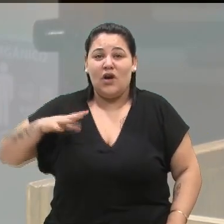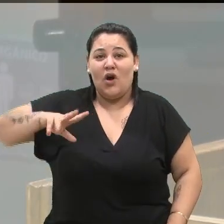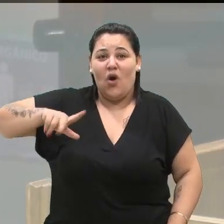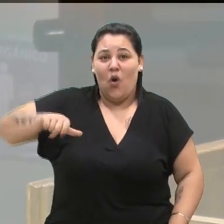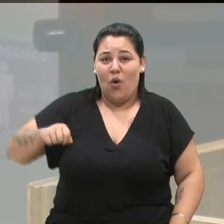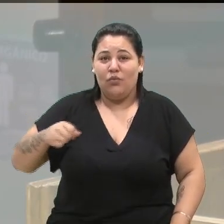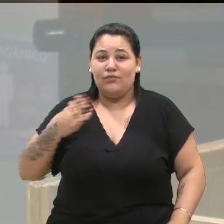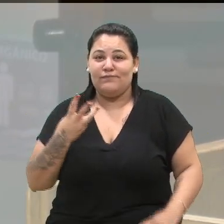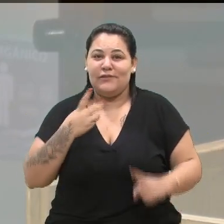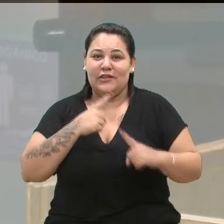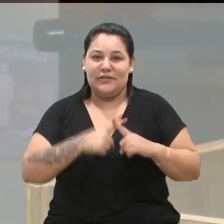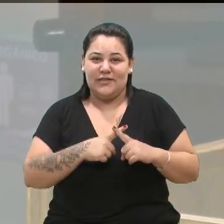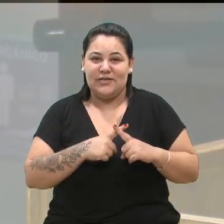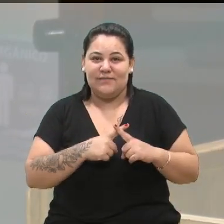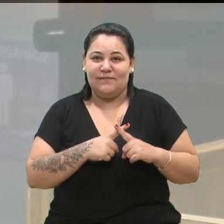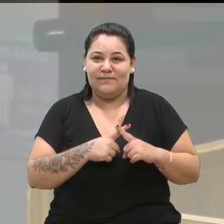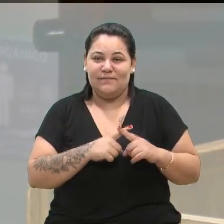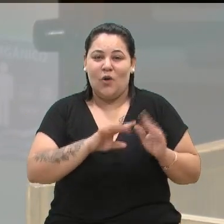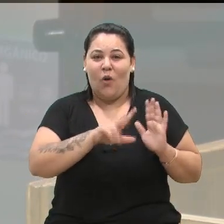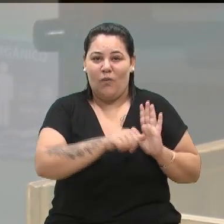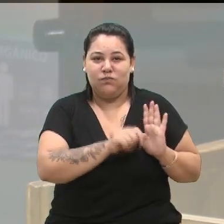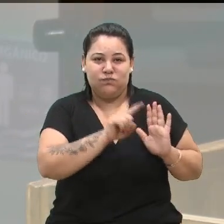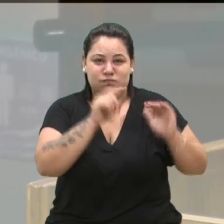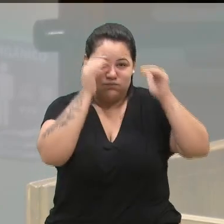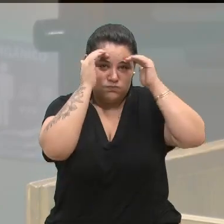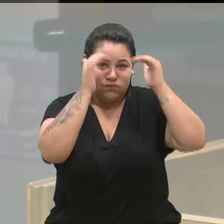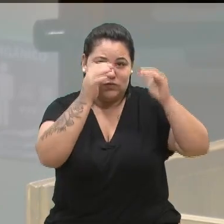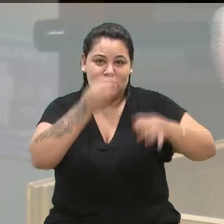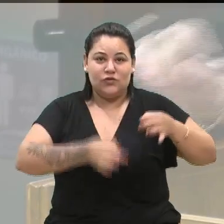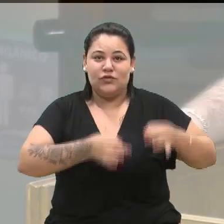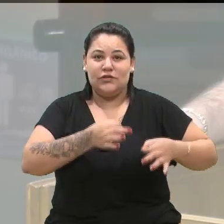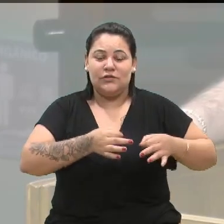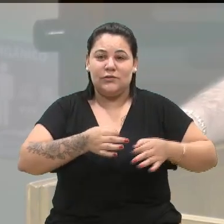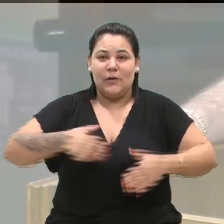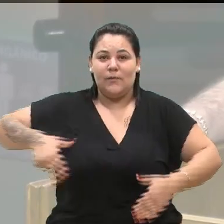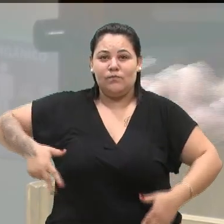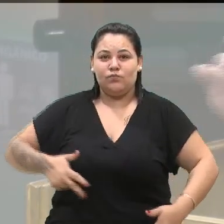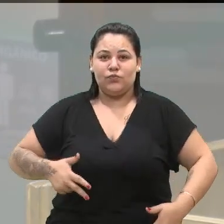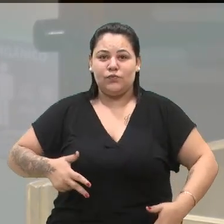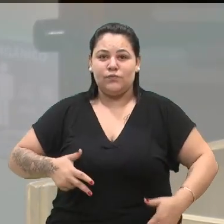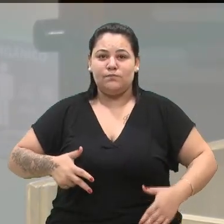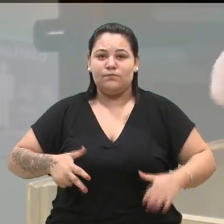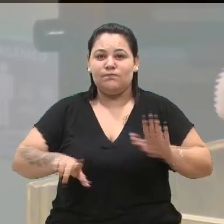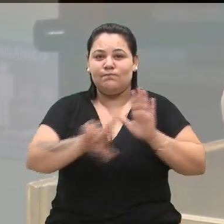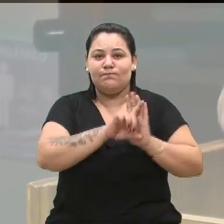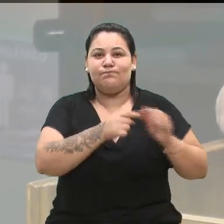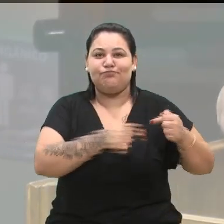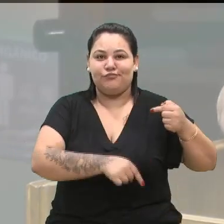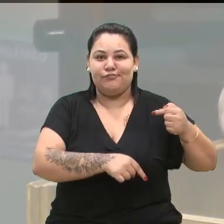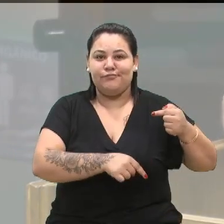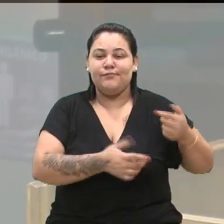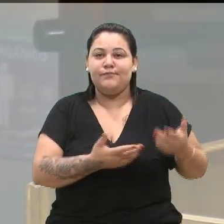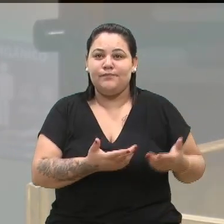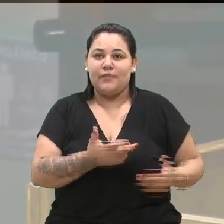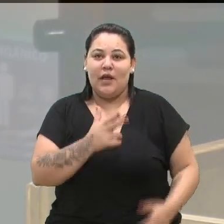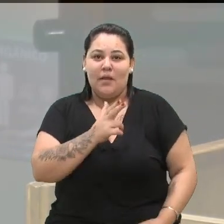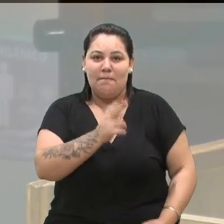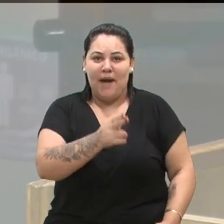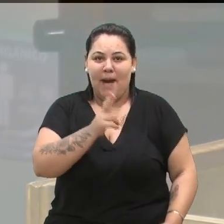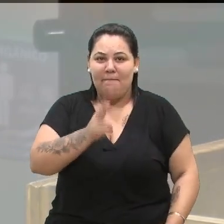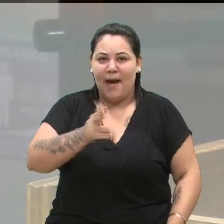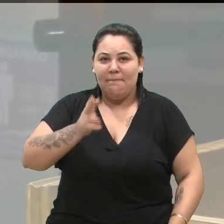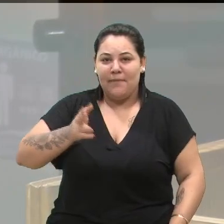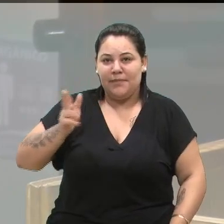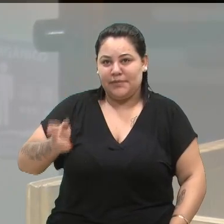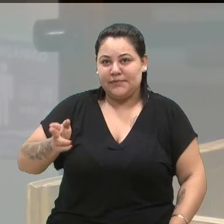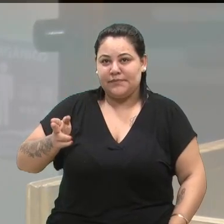3 vezes, furto, desacato e porte ilegal de arma de fogo. Tá? Ele baleou, deu 4 disparos